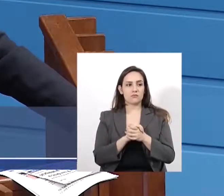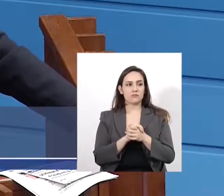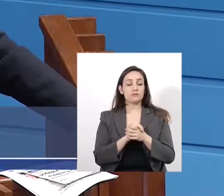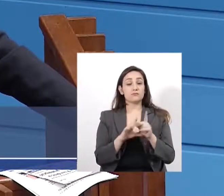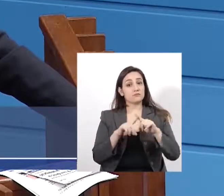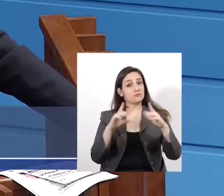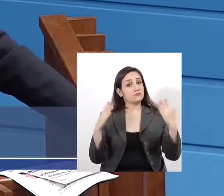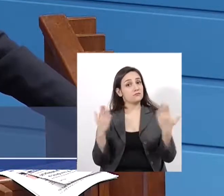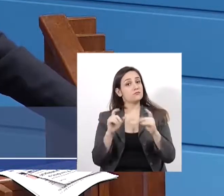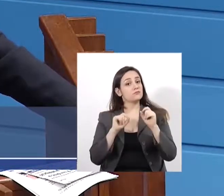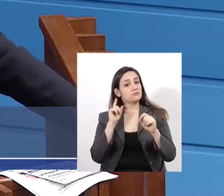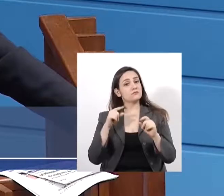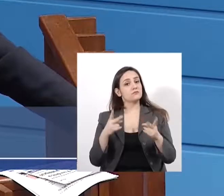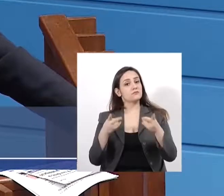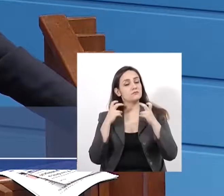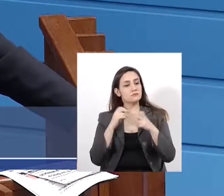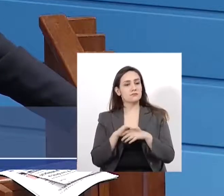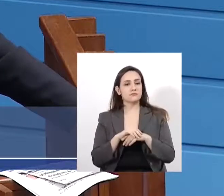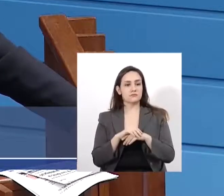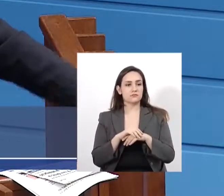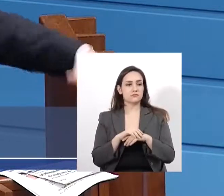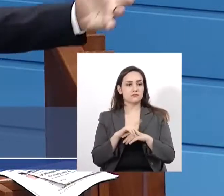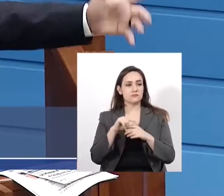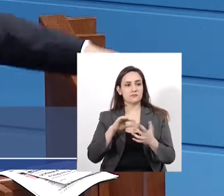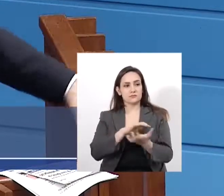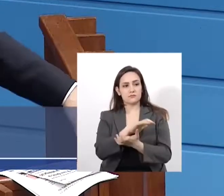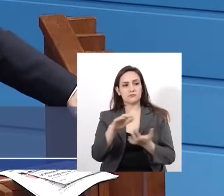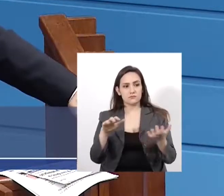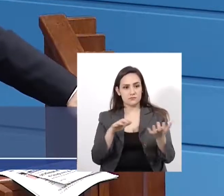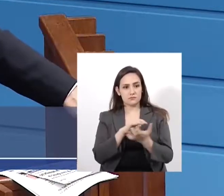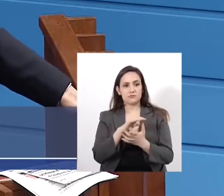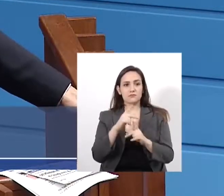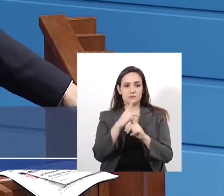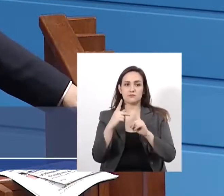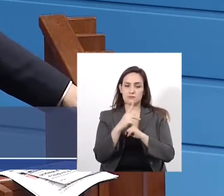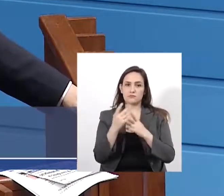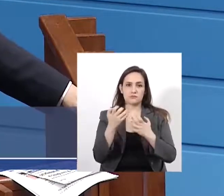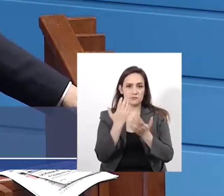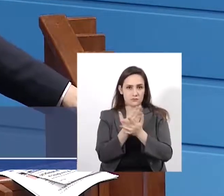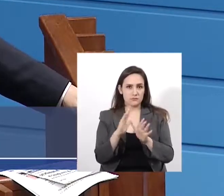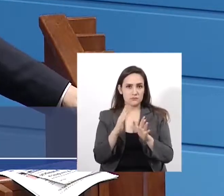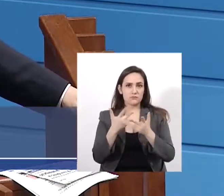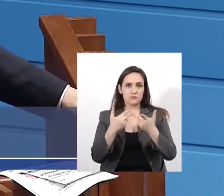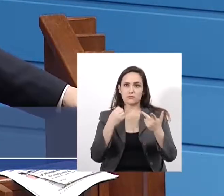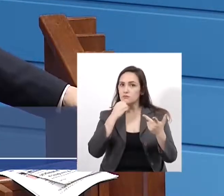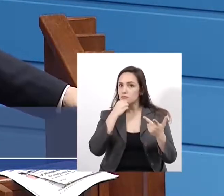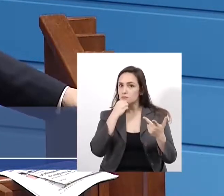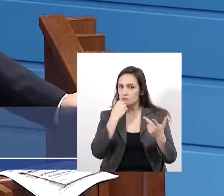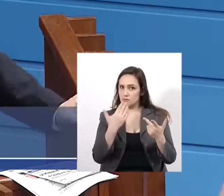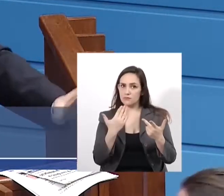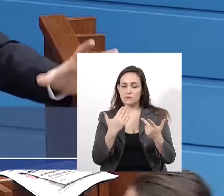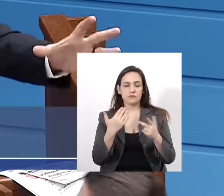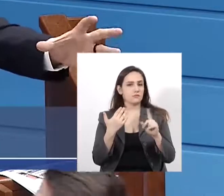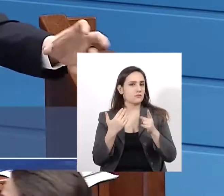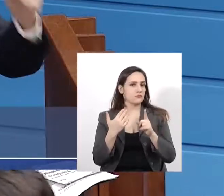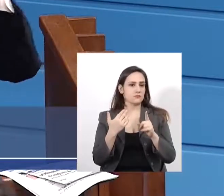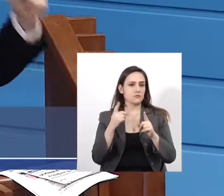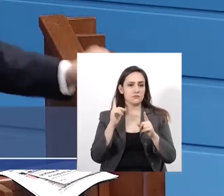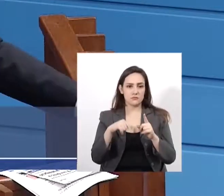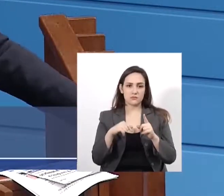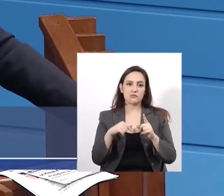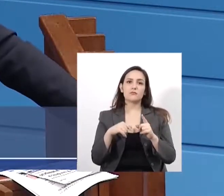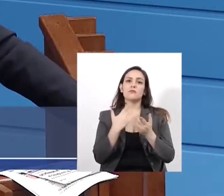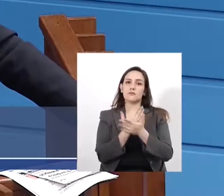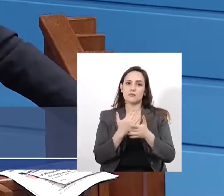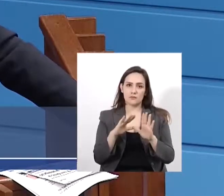gente percebe que a reforma da Previdência, ela não veio combater privilégio, coisa nenhuma. Ela veio justamente para